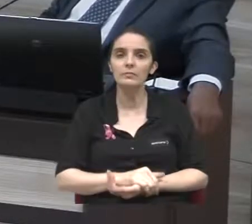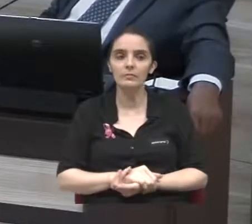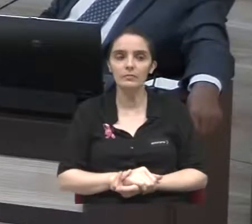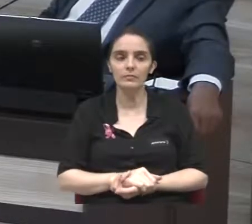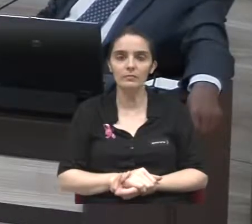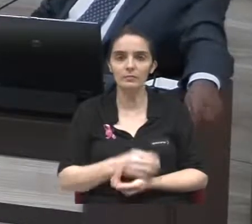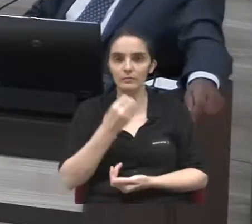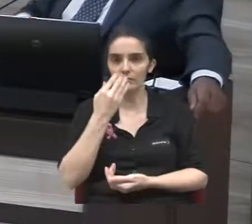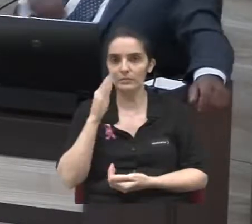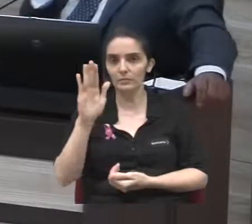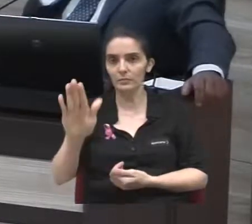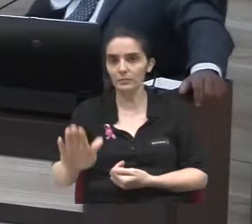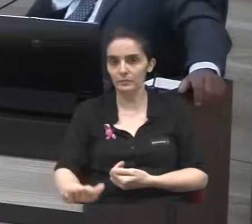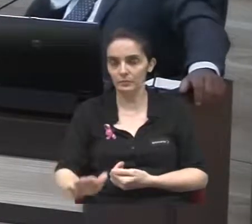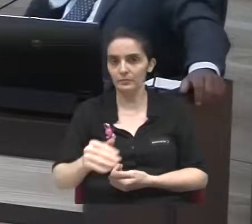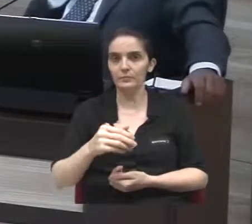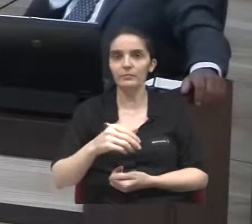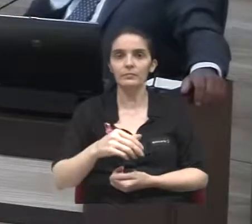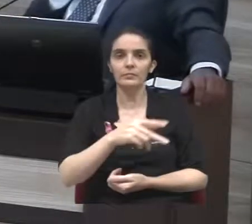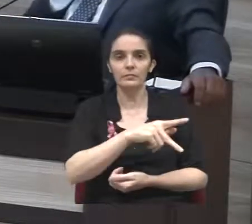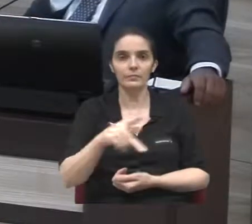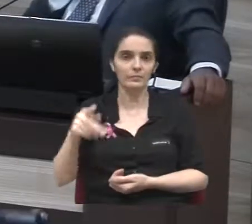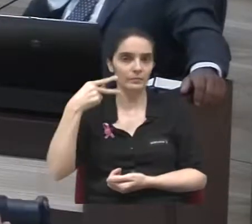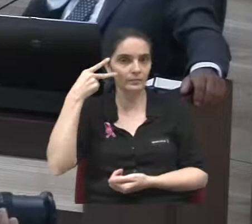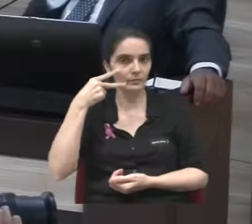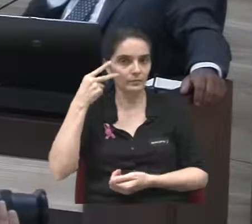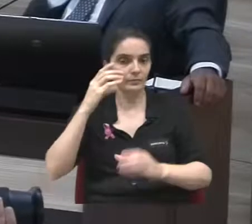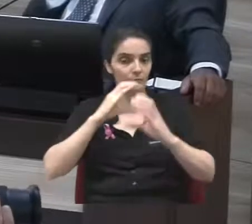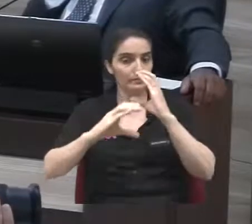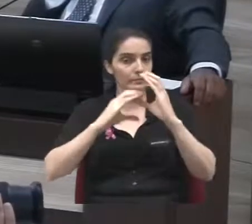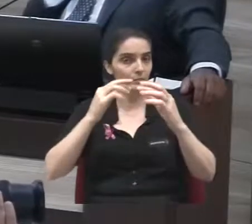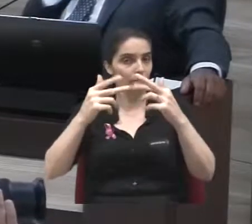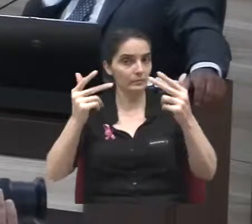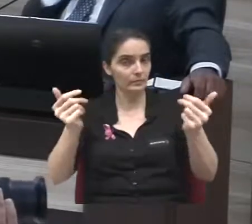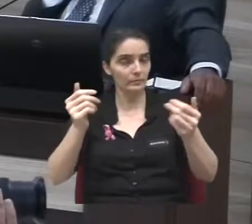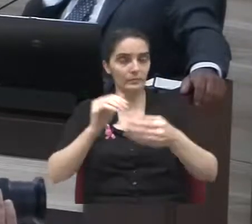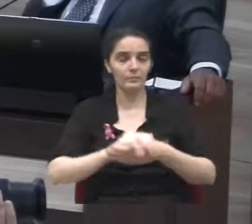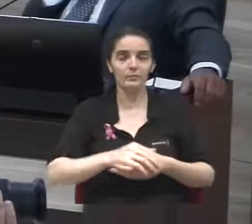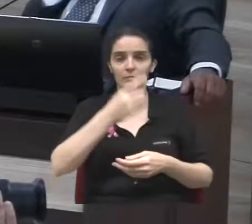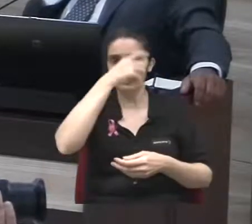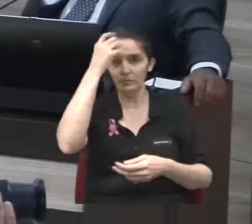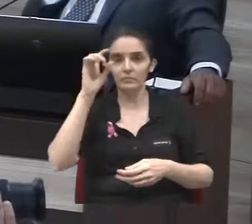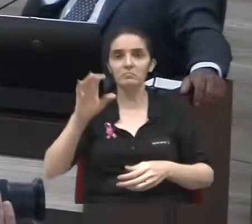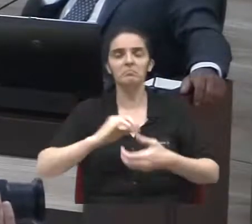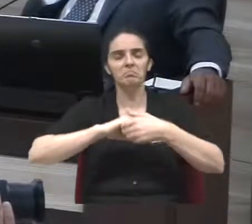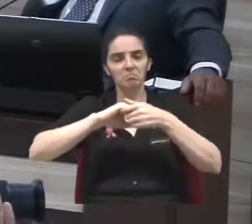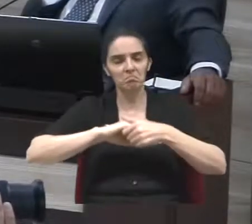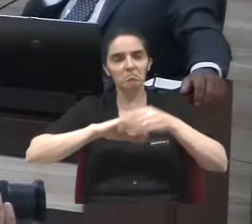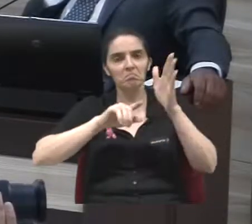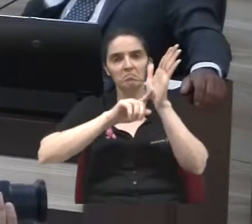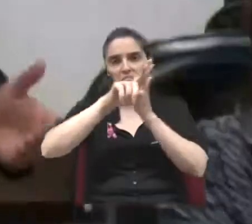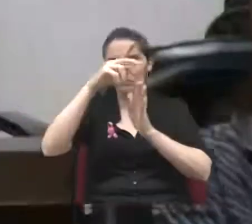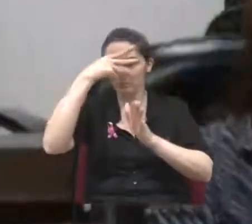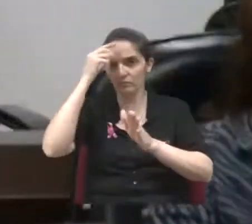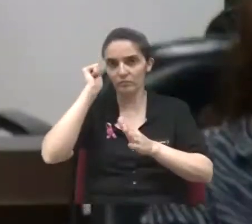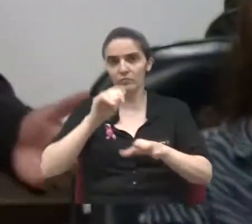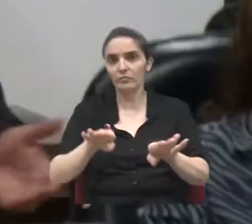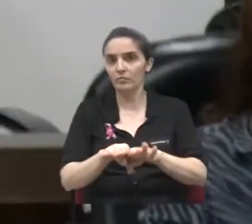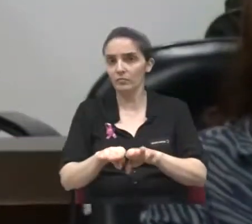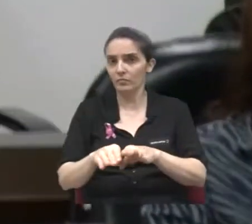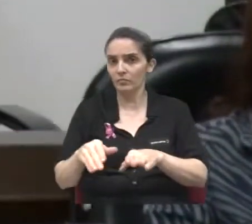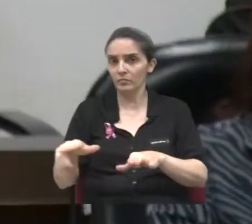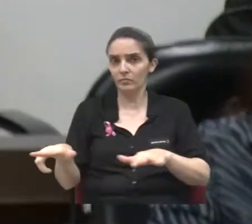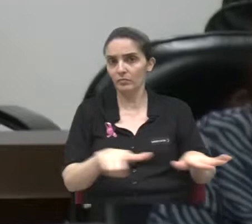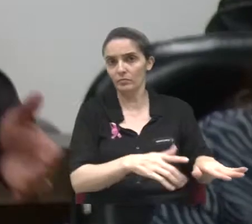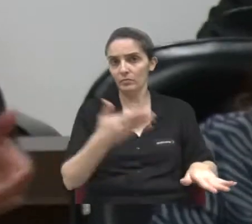presidente, nobres partes, público que nos acompanha pelos meios de comunicação. Vereador Wagner, parabéns pelo requerimento. Inclusive, semana passada, a gente